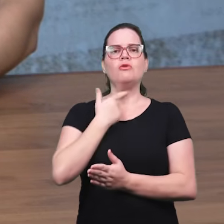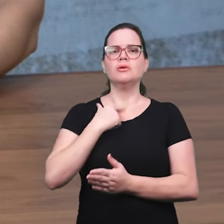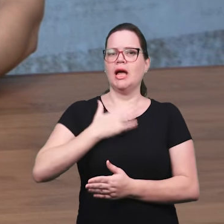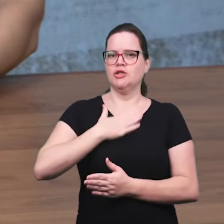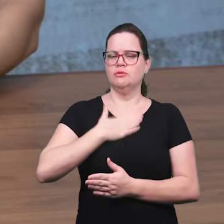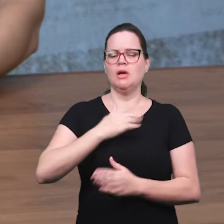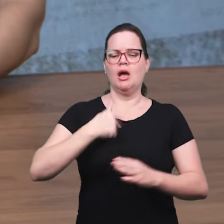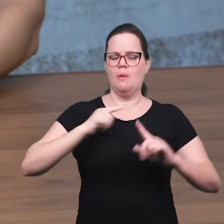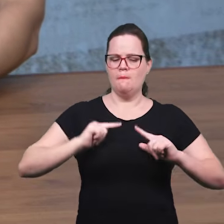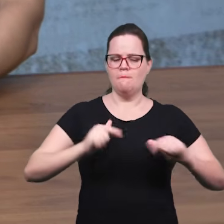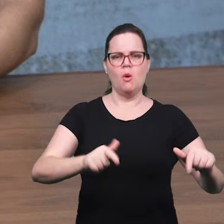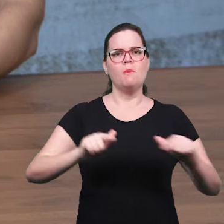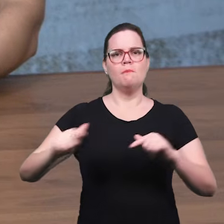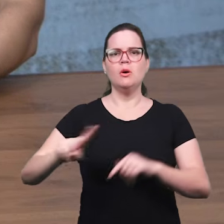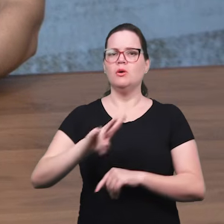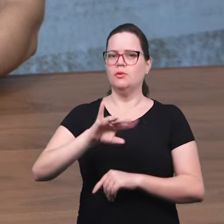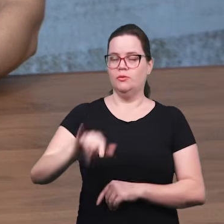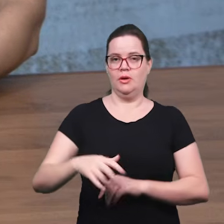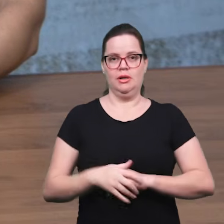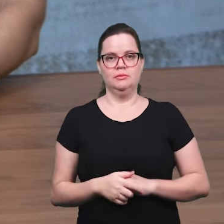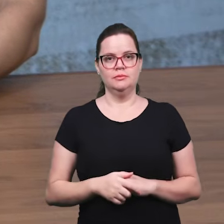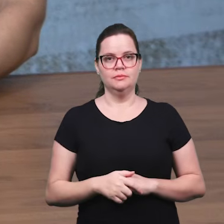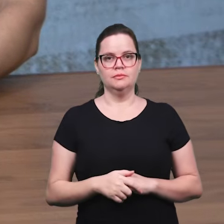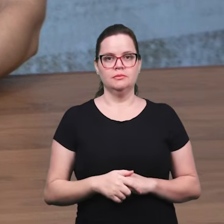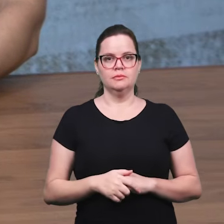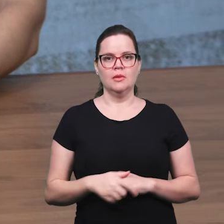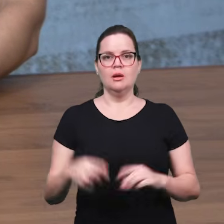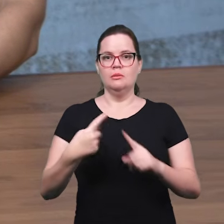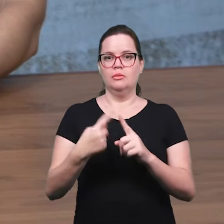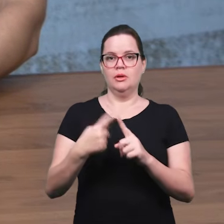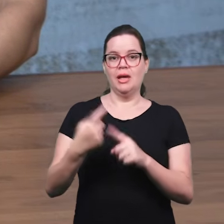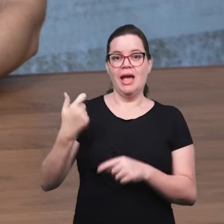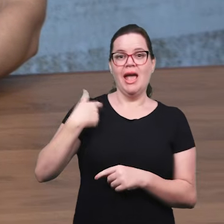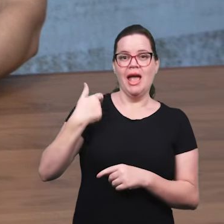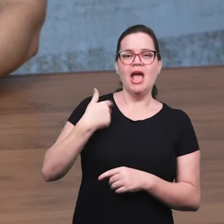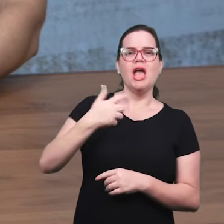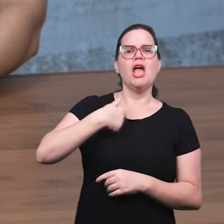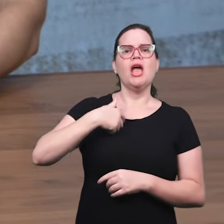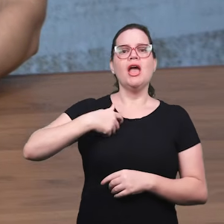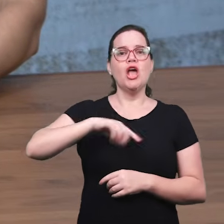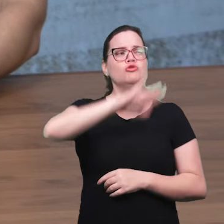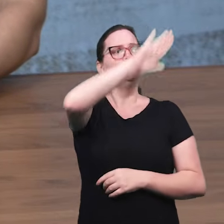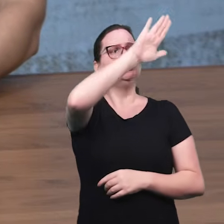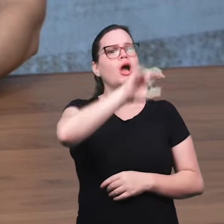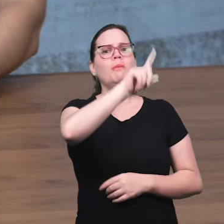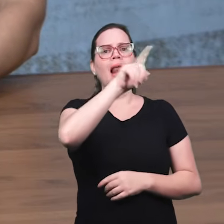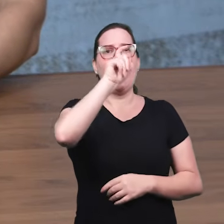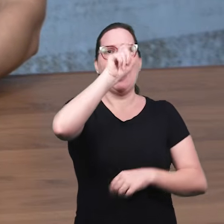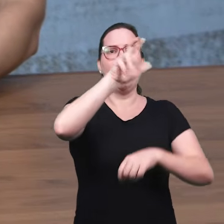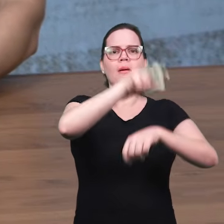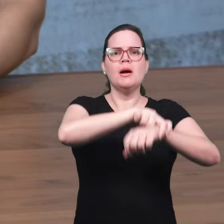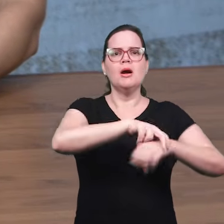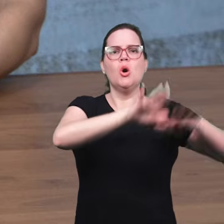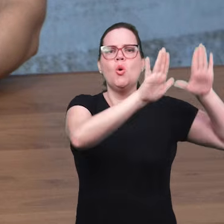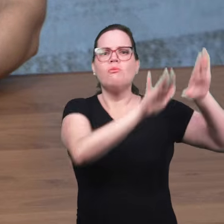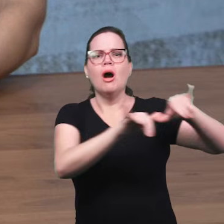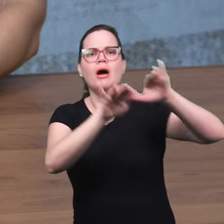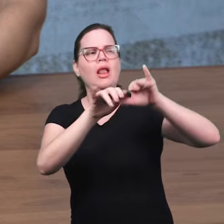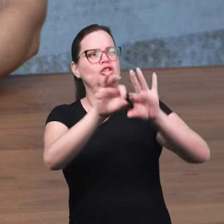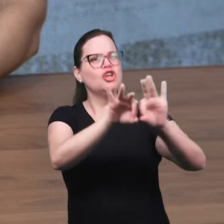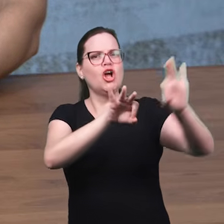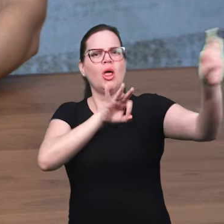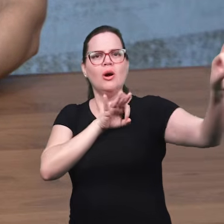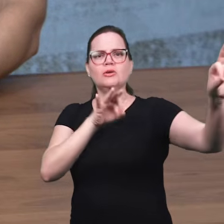vontade. Que chamo a ave de rapina desde o Oriente e o homem do meu